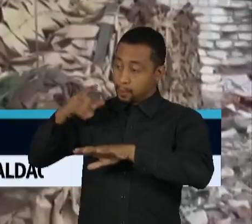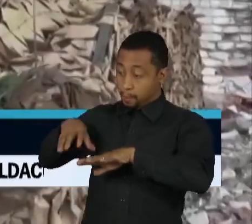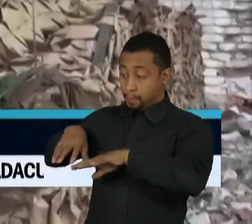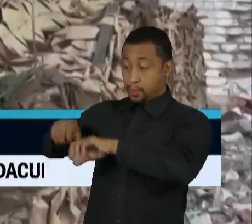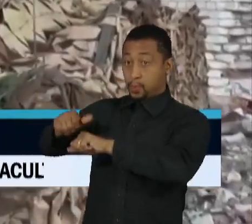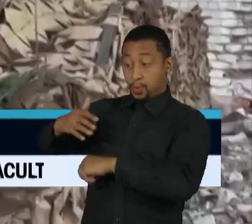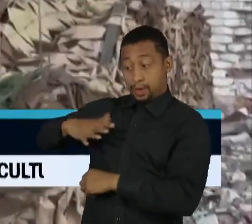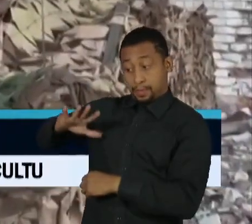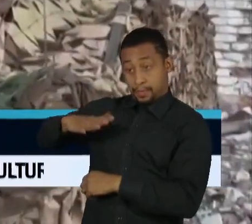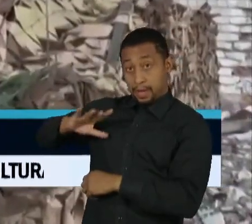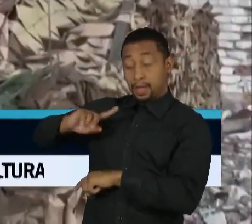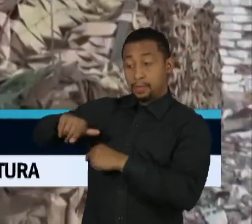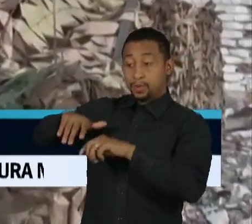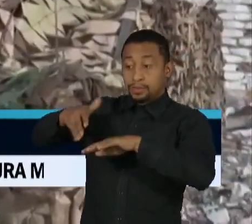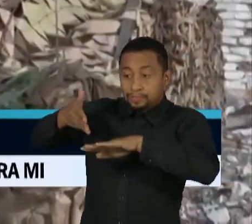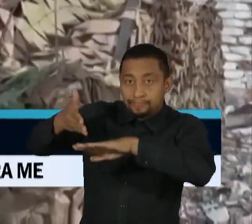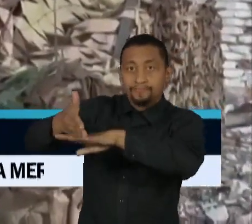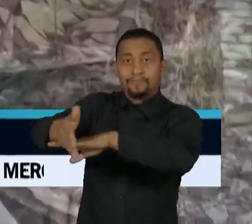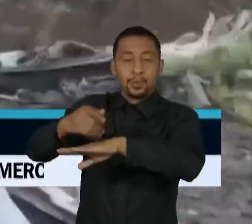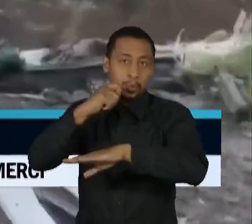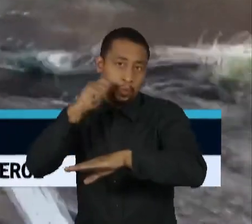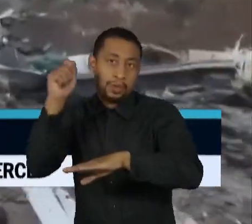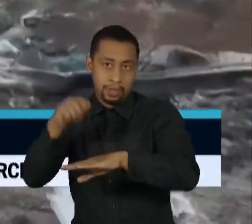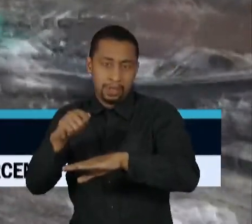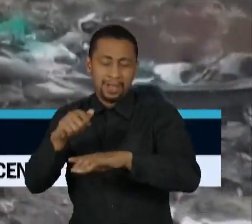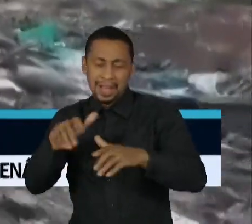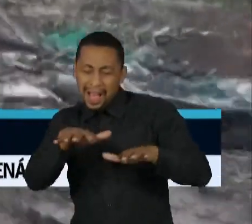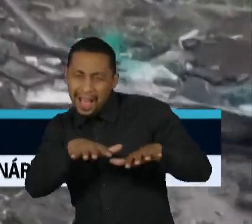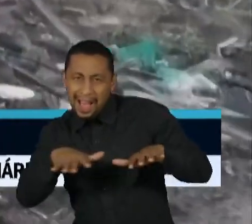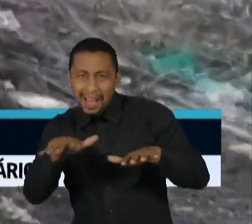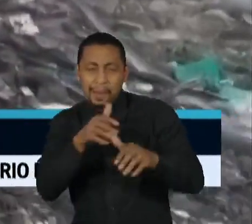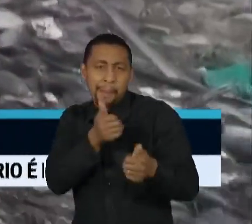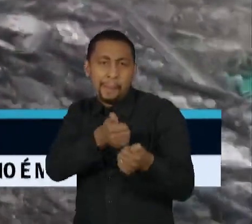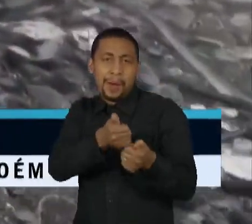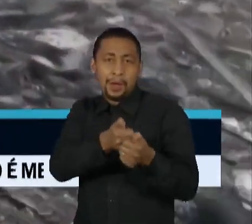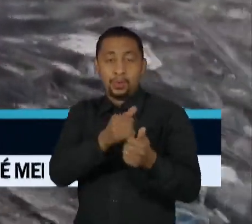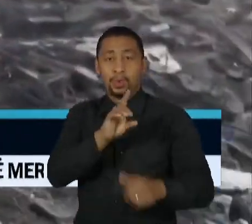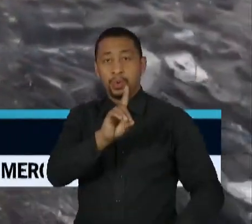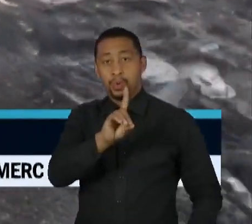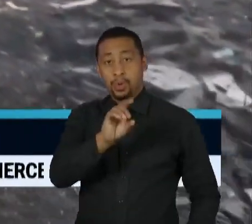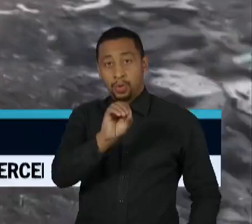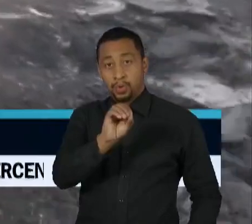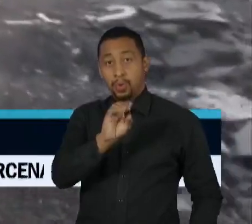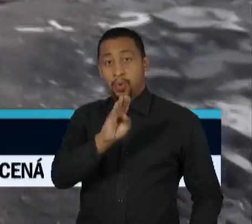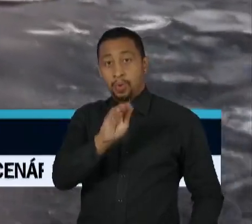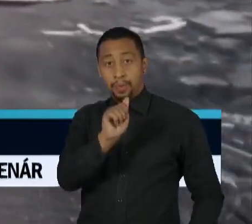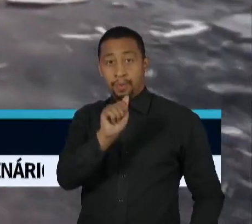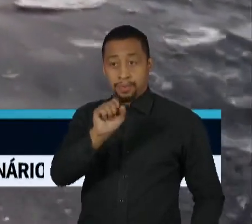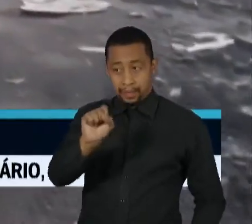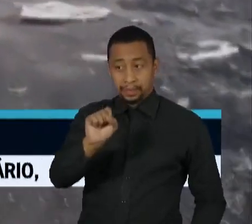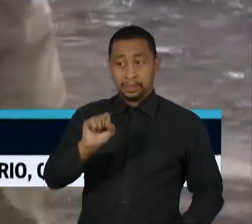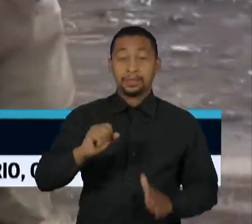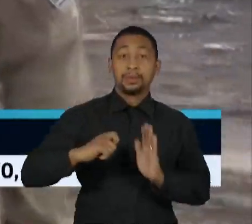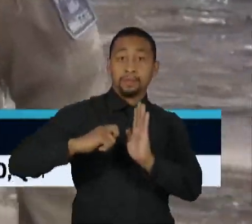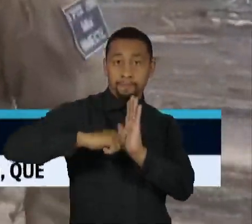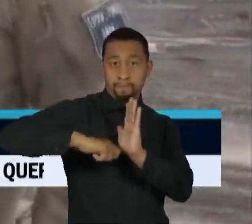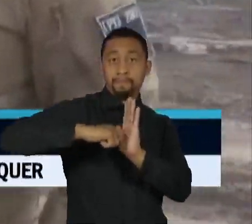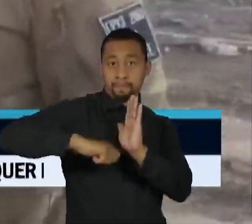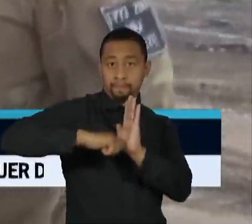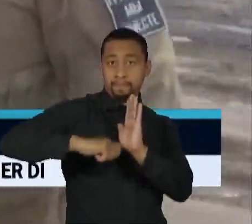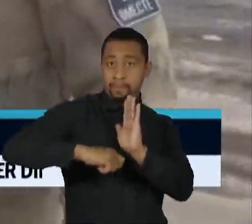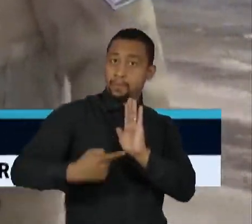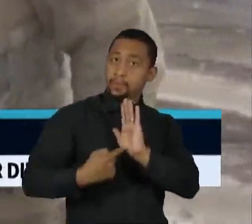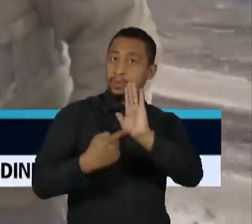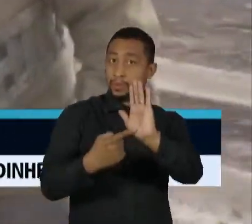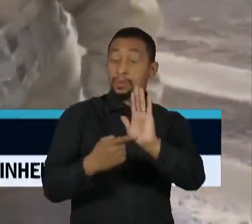do Donbass. Então, o Grupo Wagner é fundamental para iniciar essas operações em outro país, numa ação que não poderia